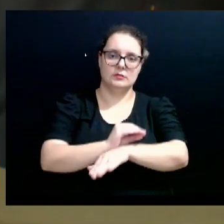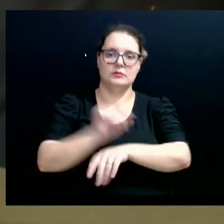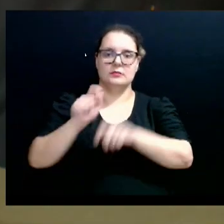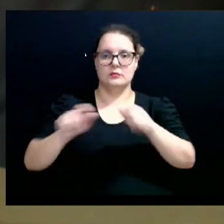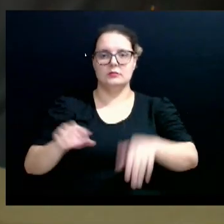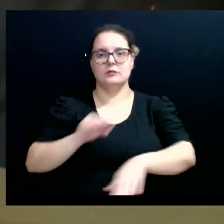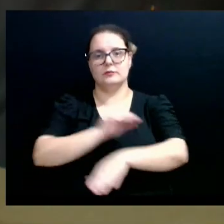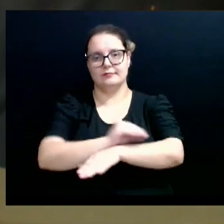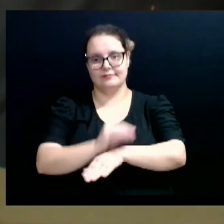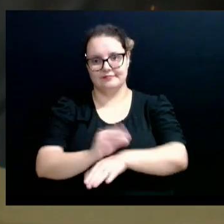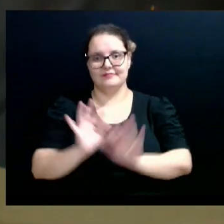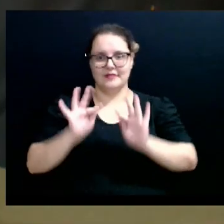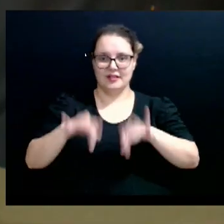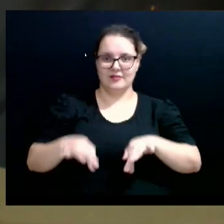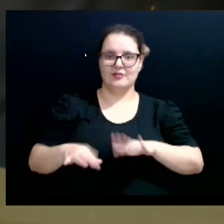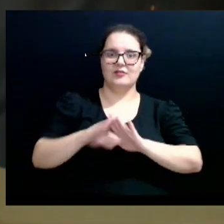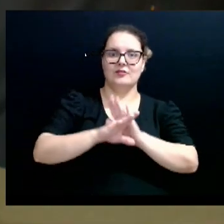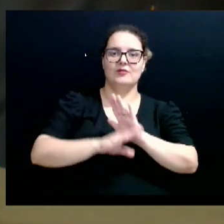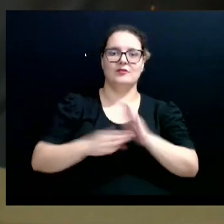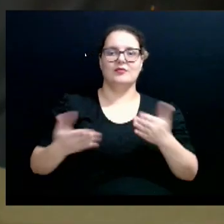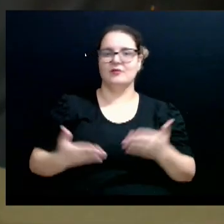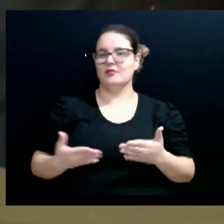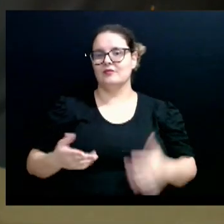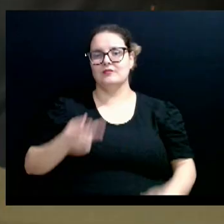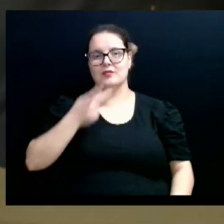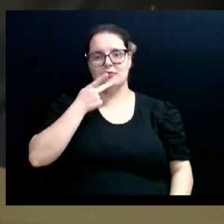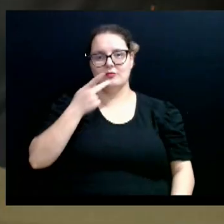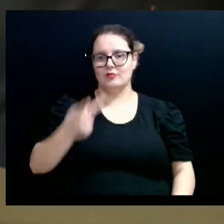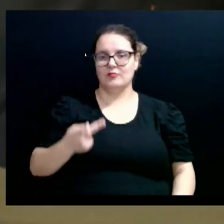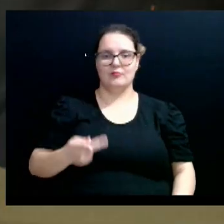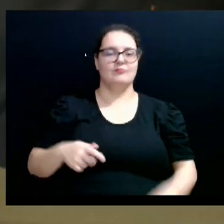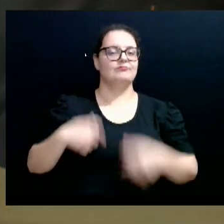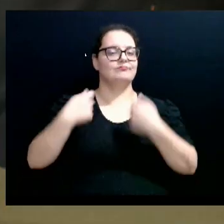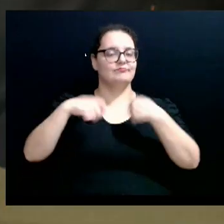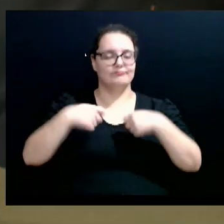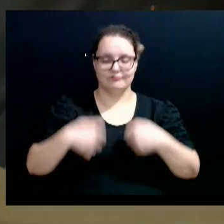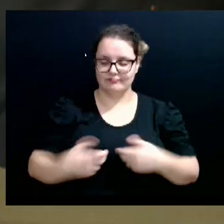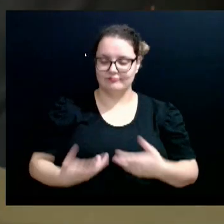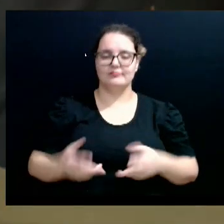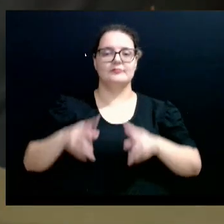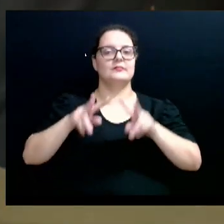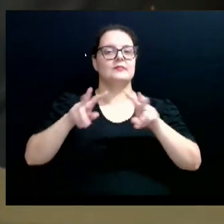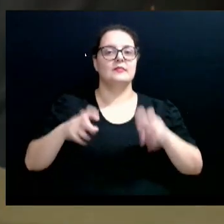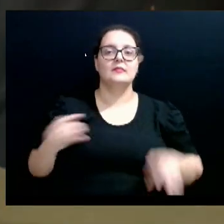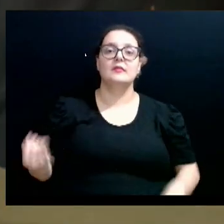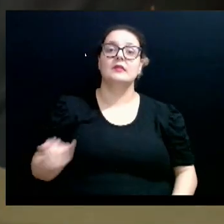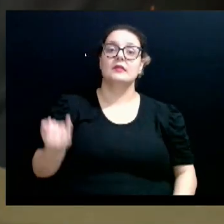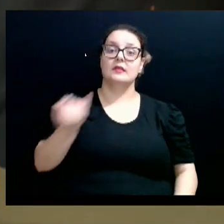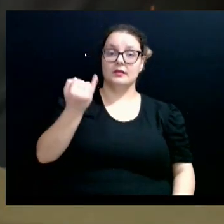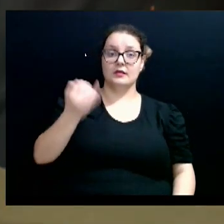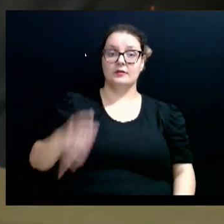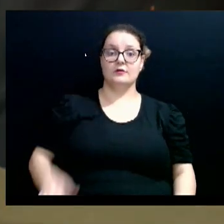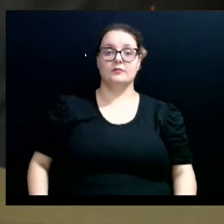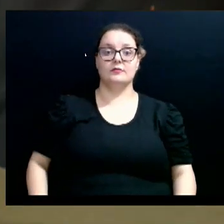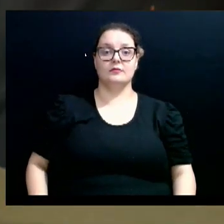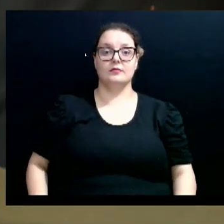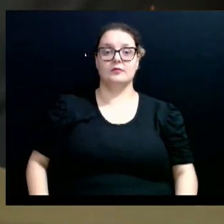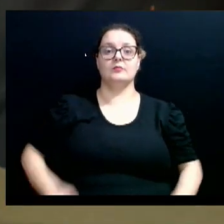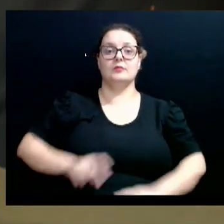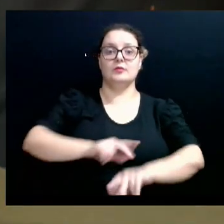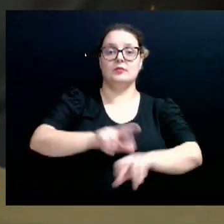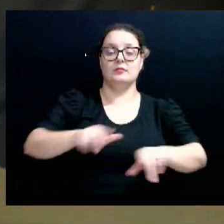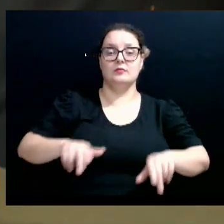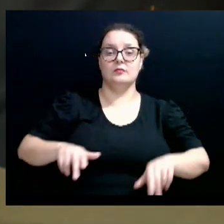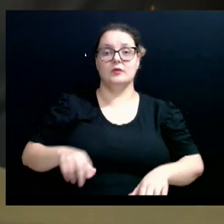encerra o nosso programa de hoje, uma fala assim muito necessária, um tema muito importante. A gente passou aqui por diversas